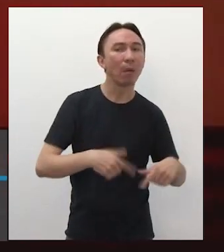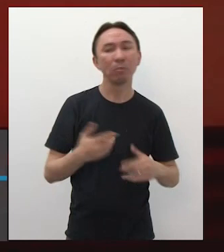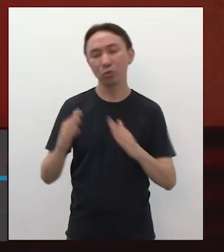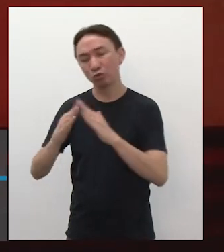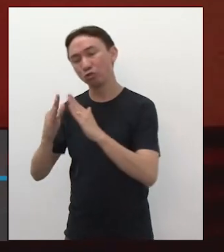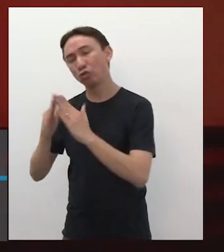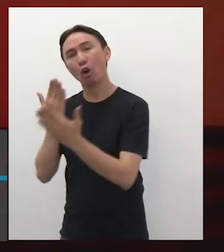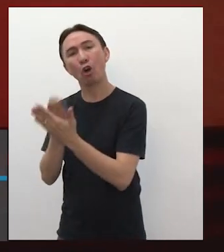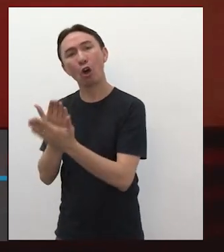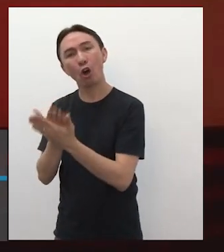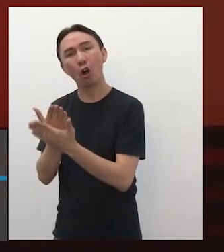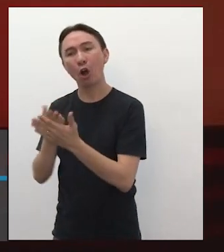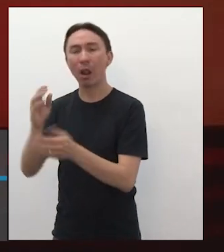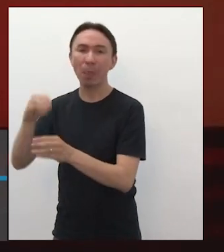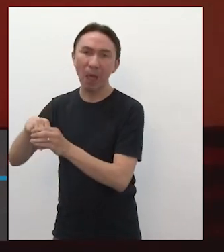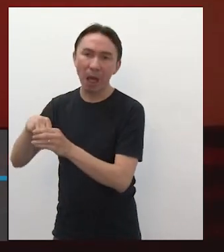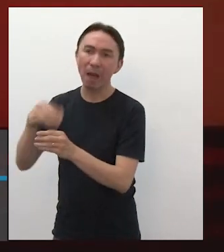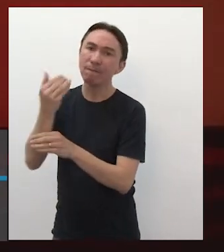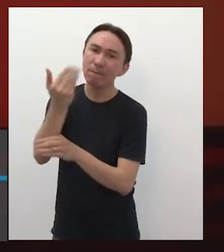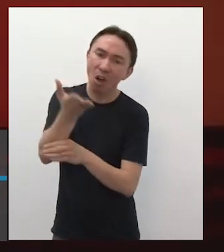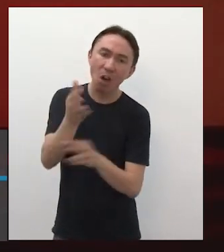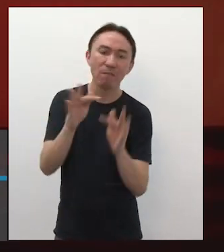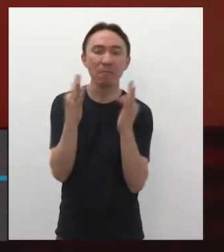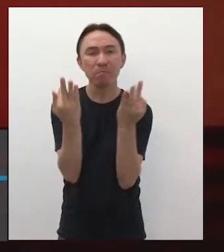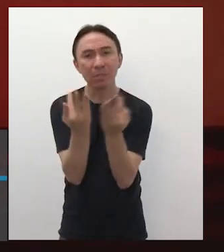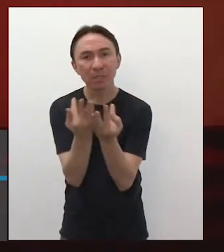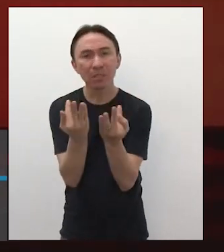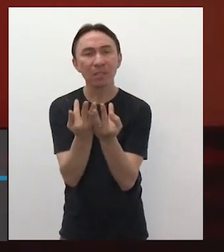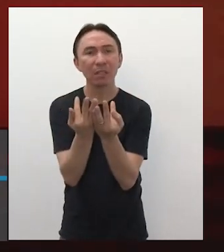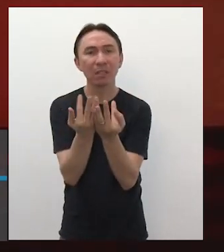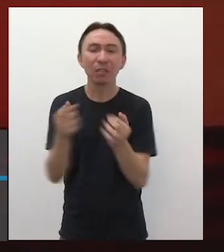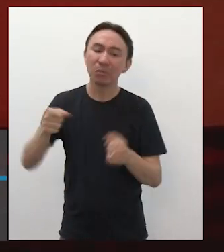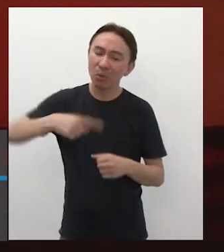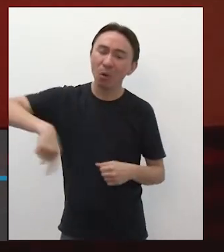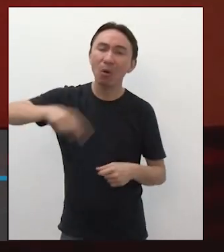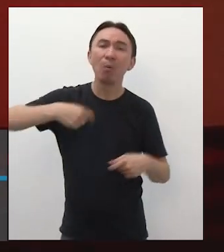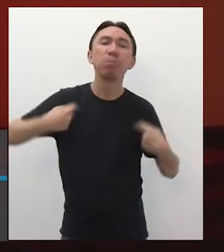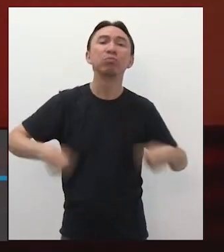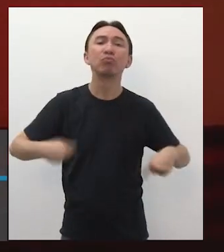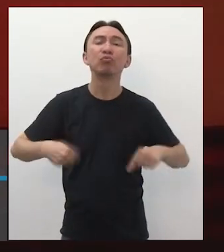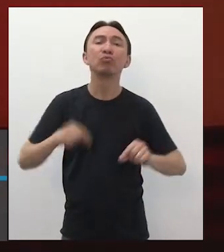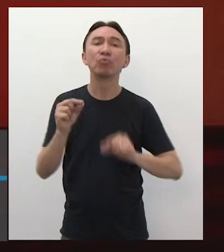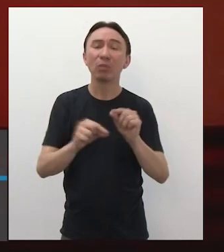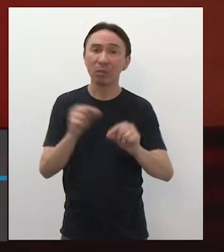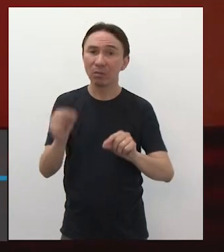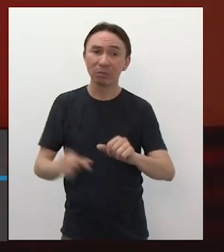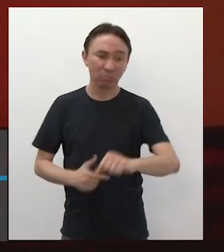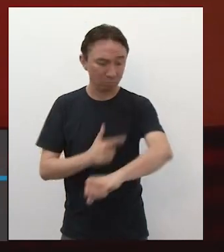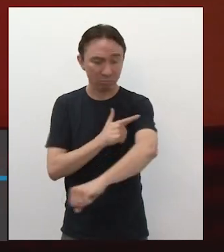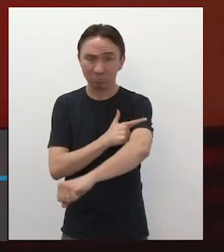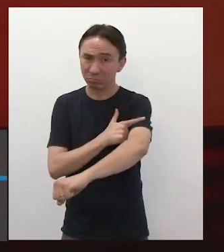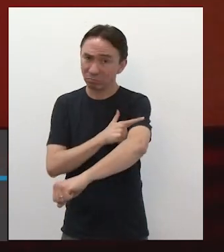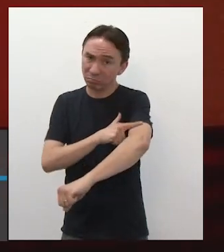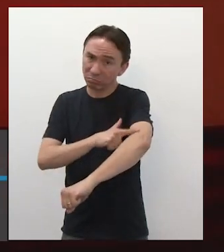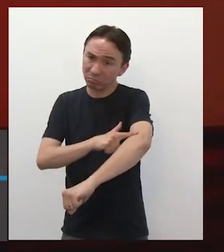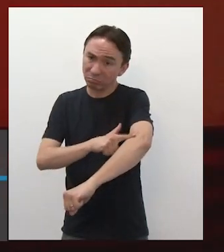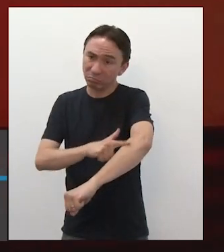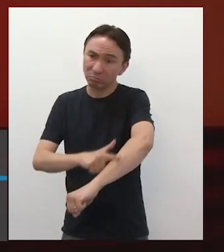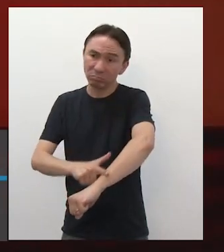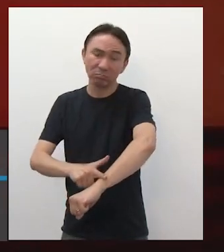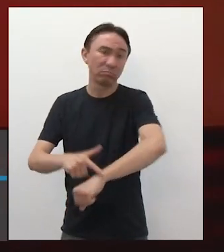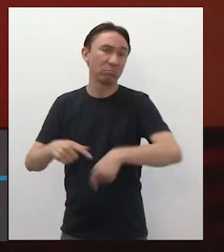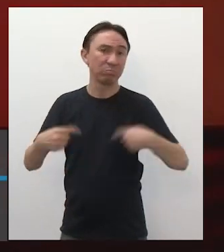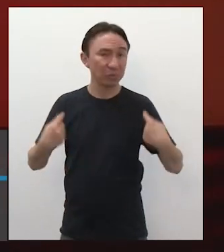contexto familiar. A gente precisa aprender a ser mais educado, né, no processo de